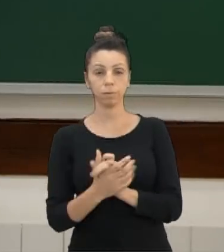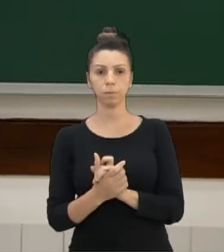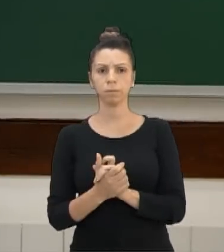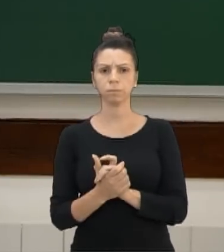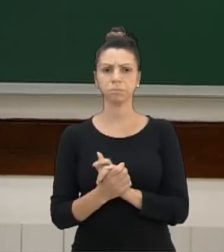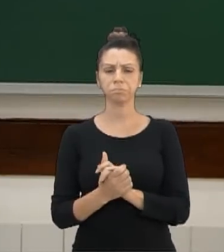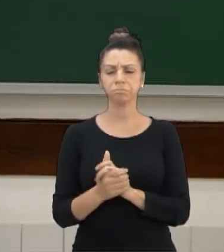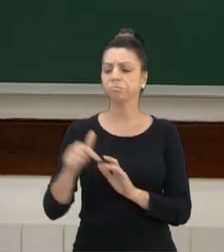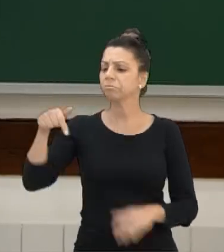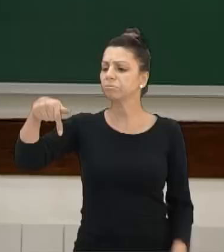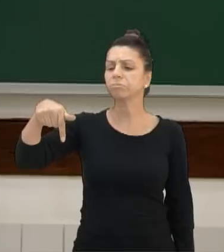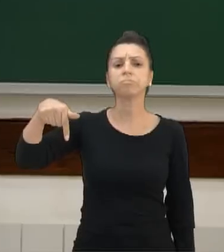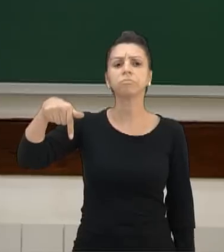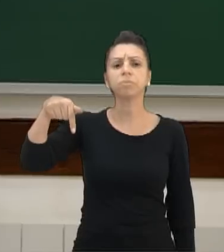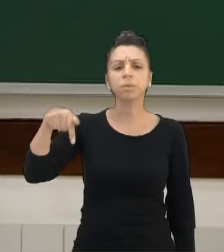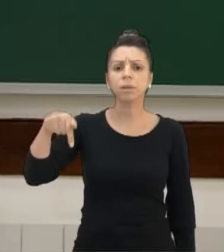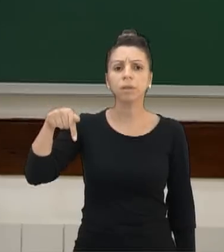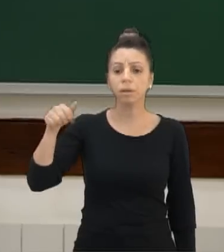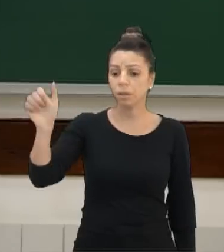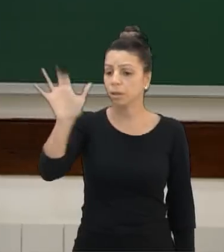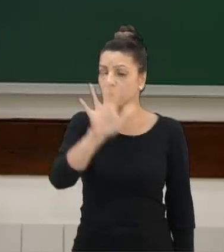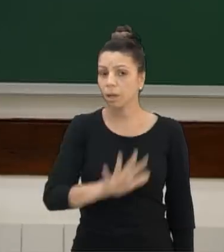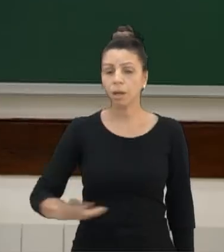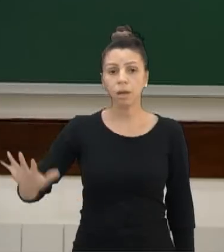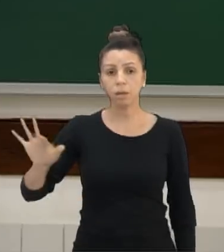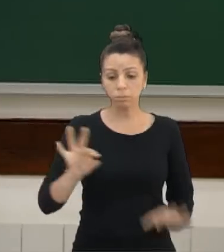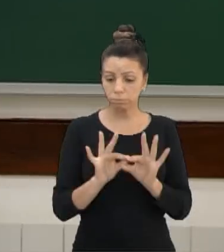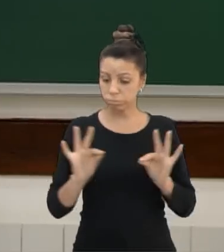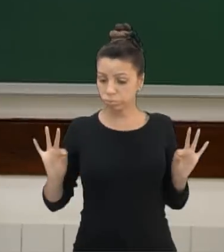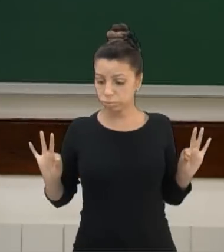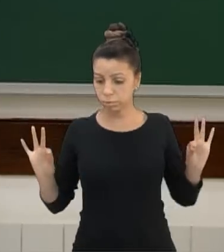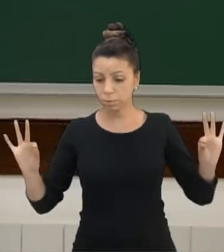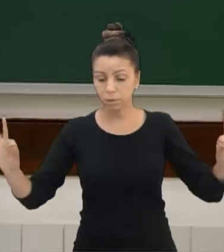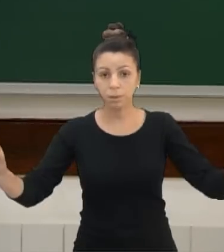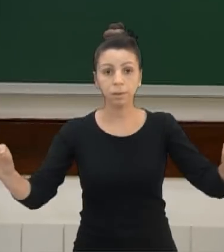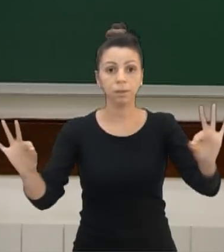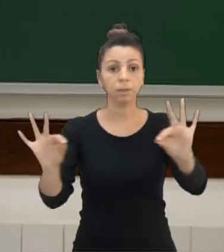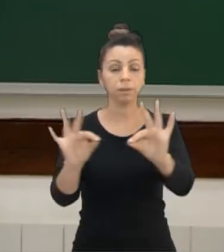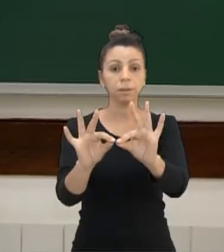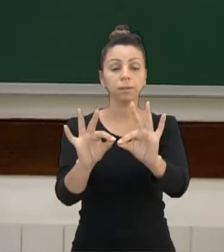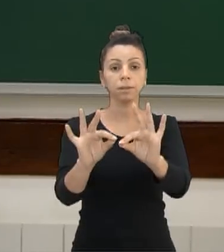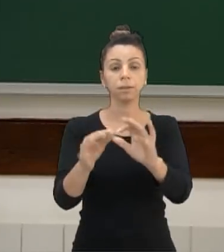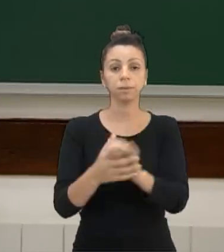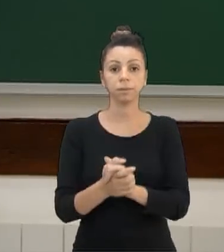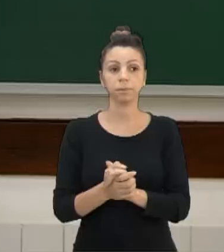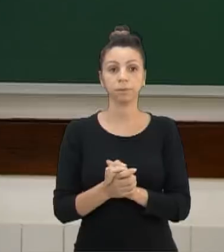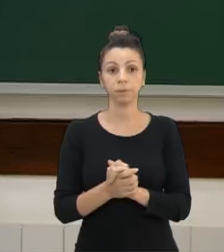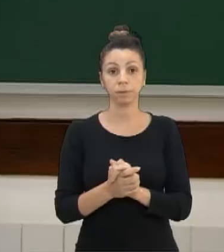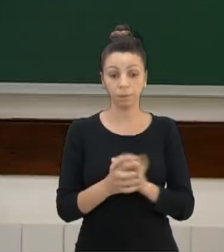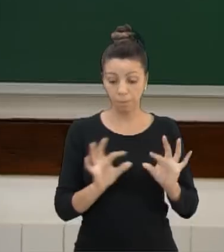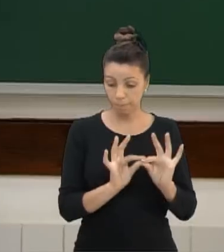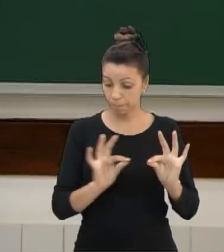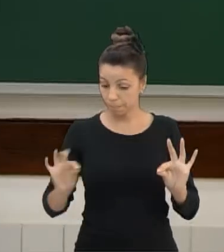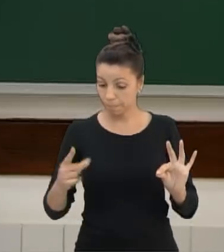quarteirão, porque geralmente é a área de uma quadra que a gente chama, porque ela tem 100 por 100,